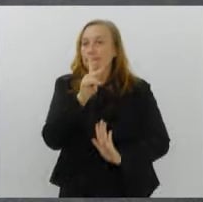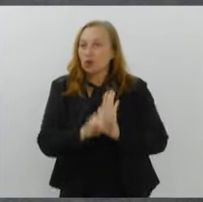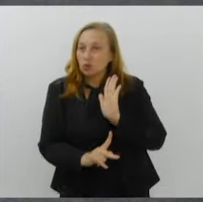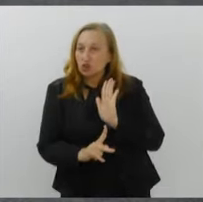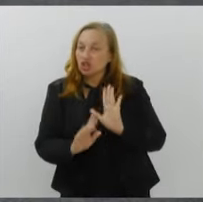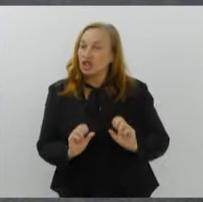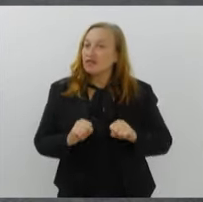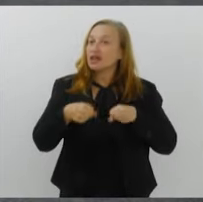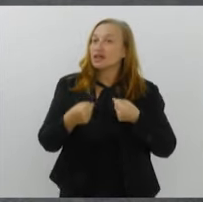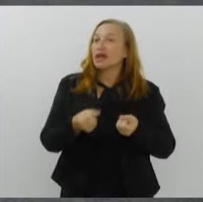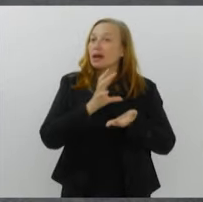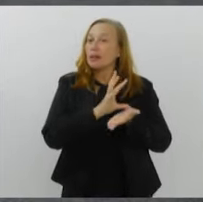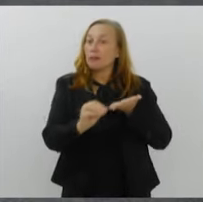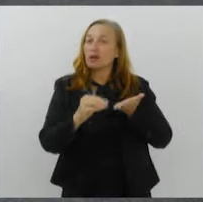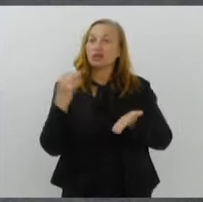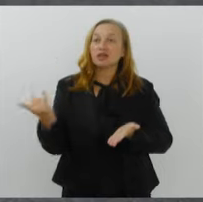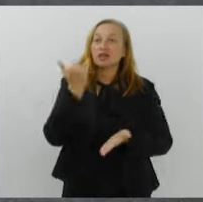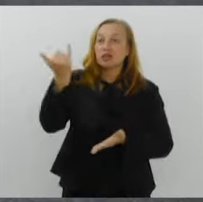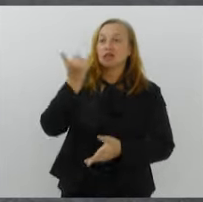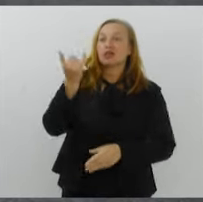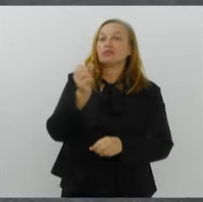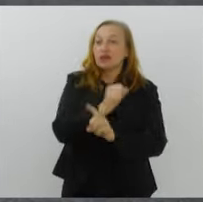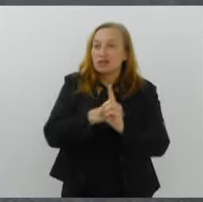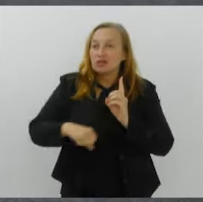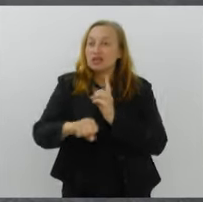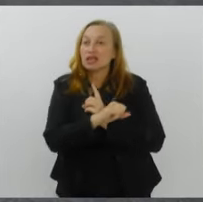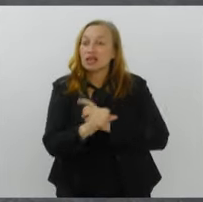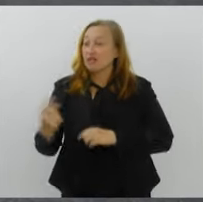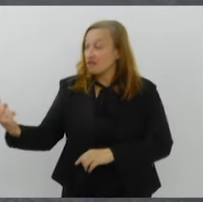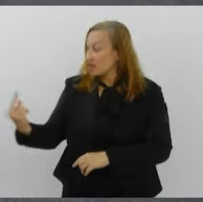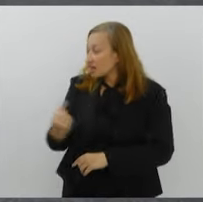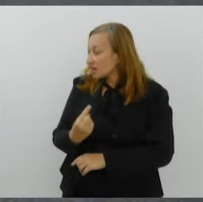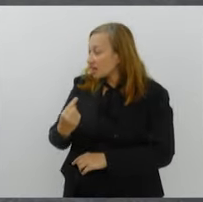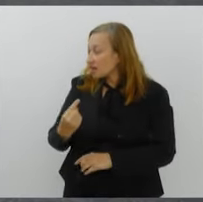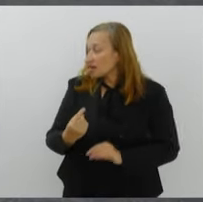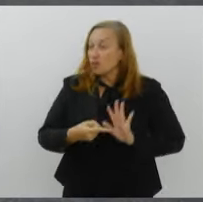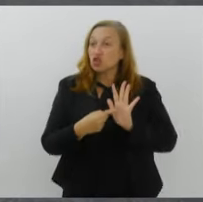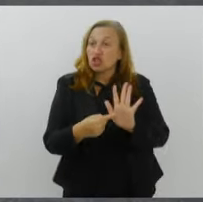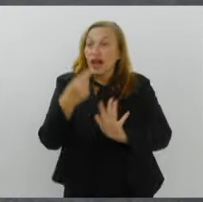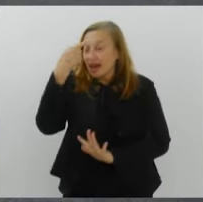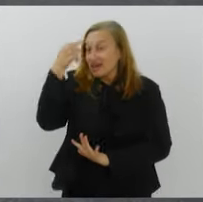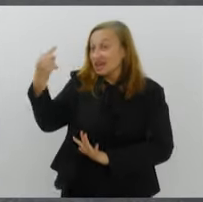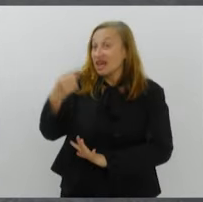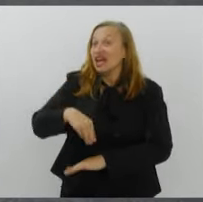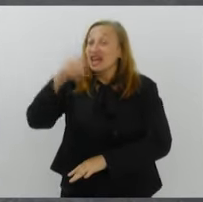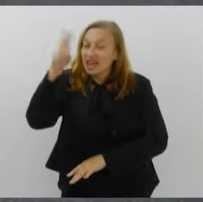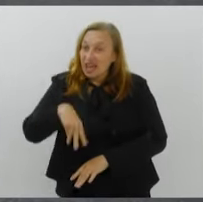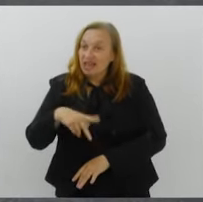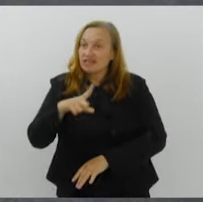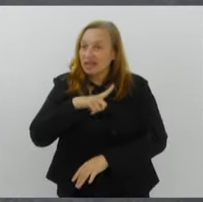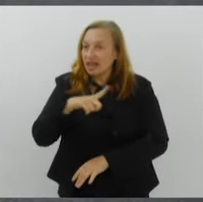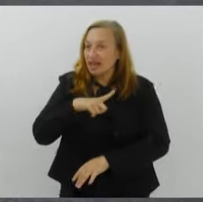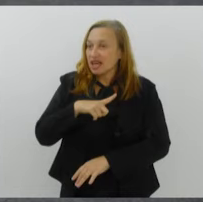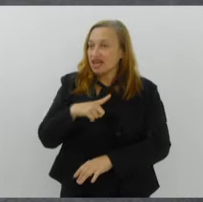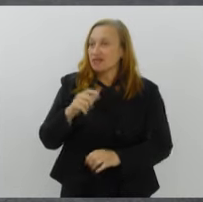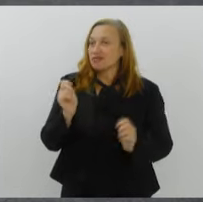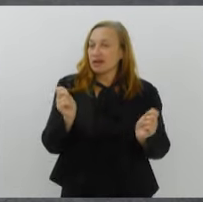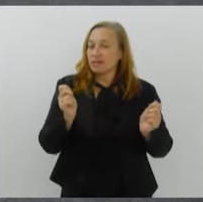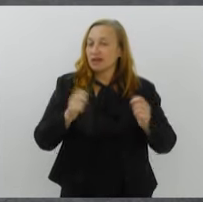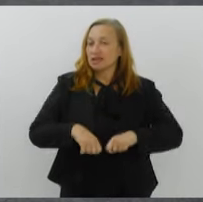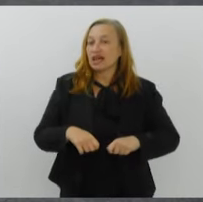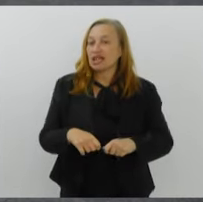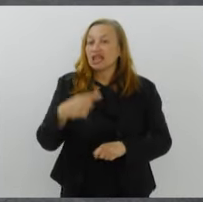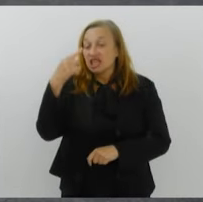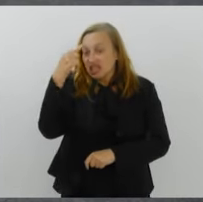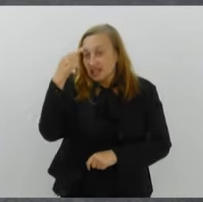pautas importantes para a sociedade, basta vir aqui colocar ideia. Quem tem capacidade de ideia, quem tem raciocínio, quem